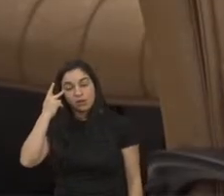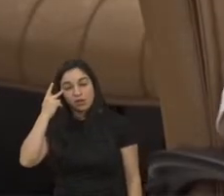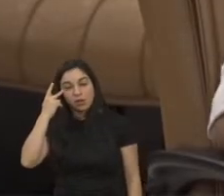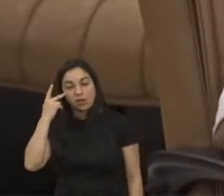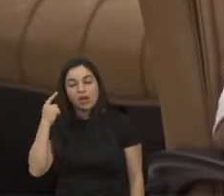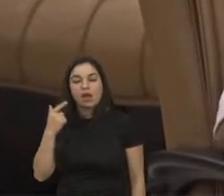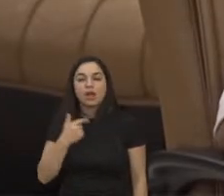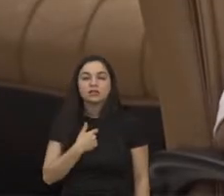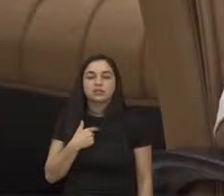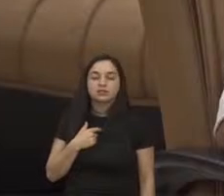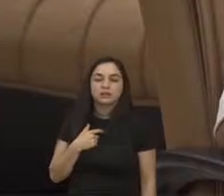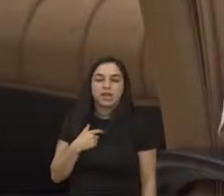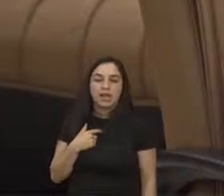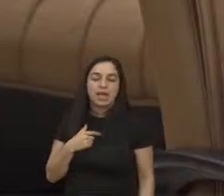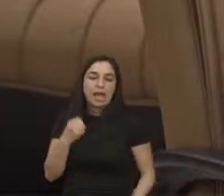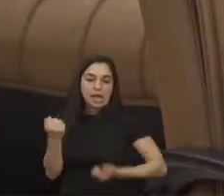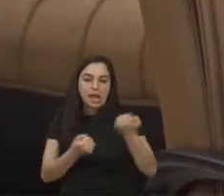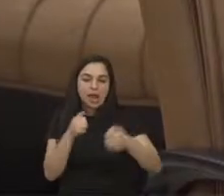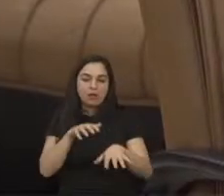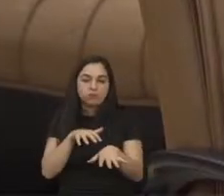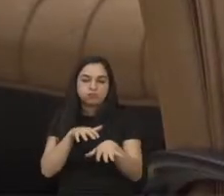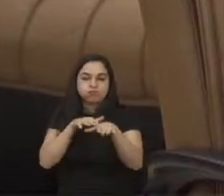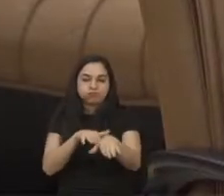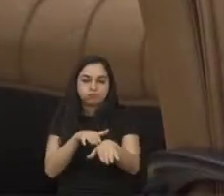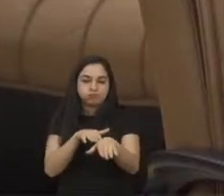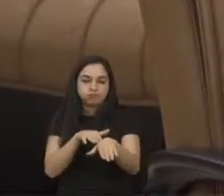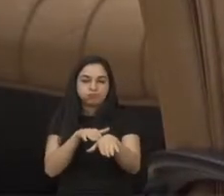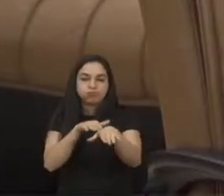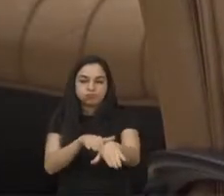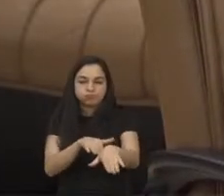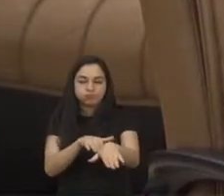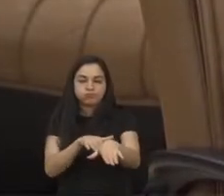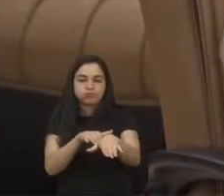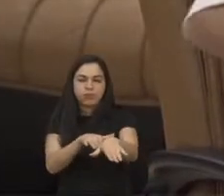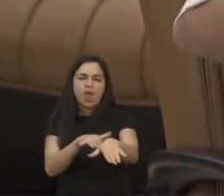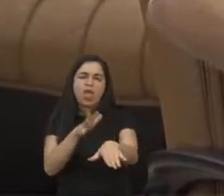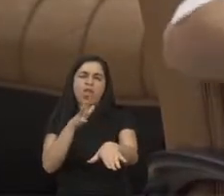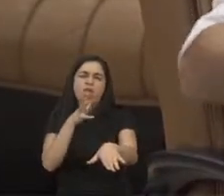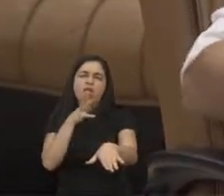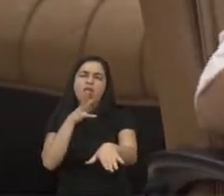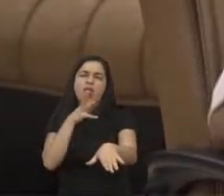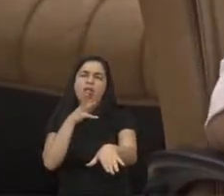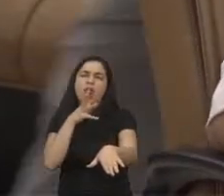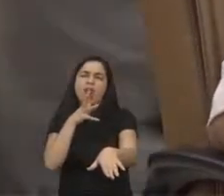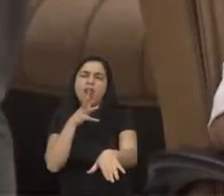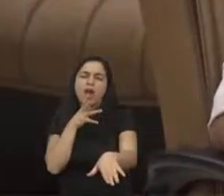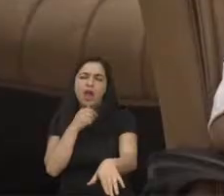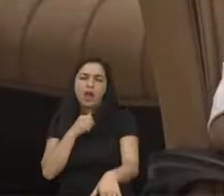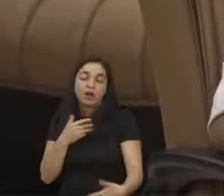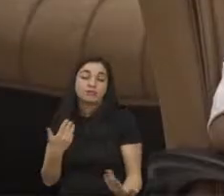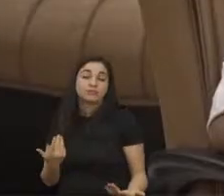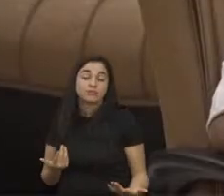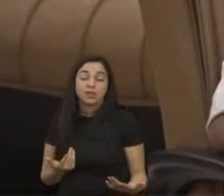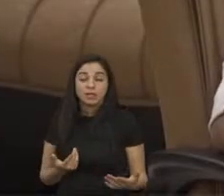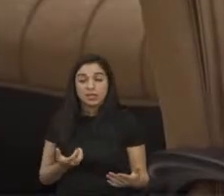preso no trânsito. Que você não consegue viver numa casa sem ter falta d'água, como já acontece em muitos bairros aqui de